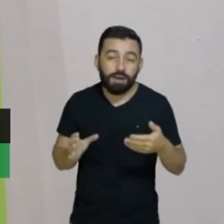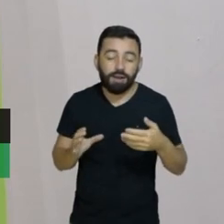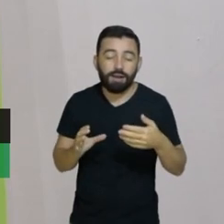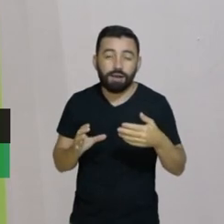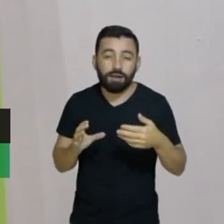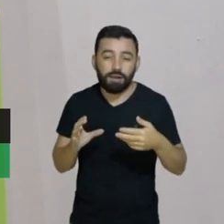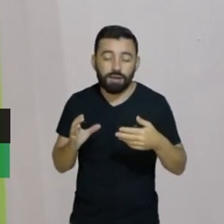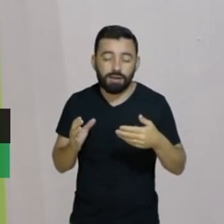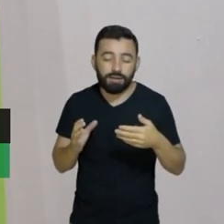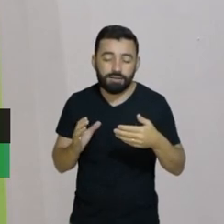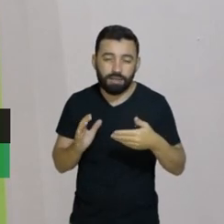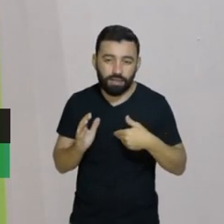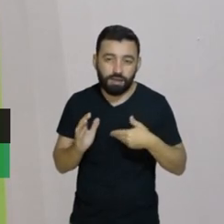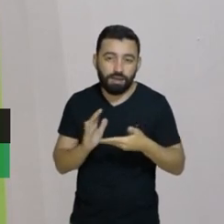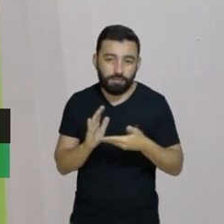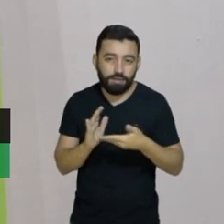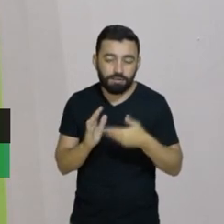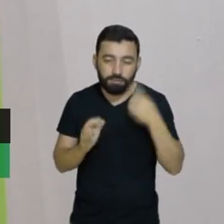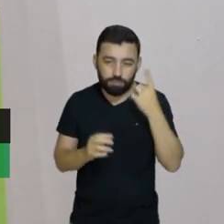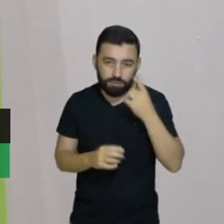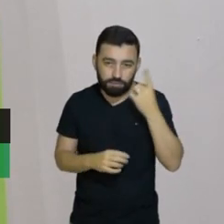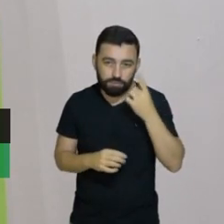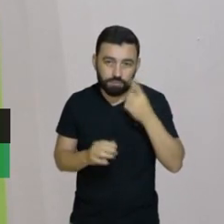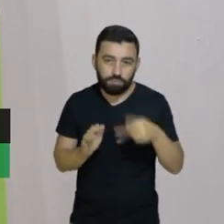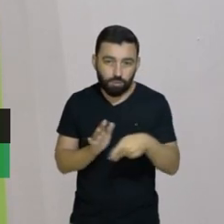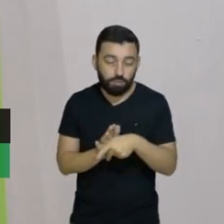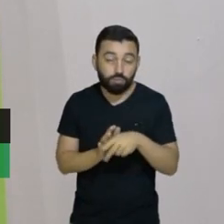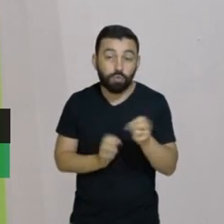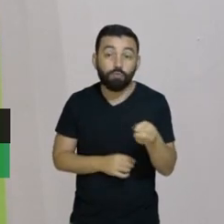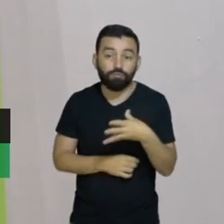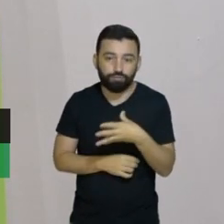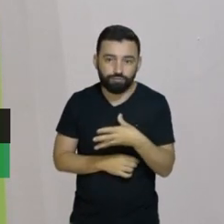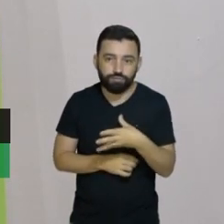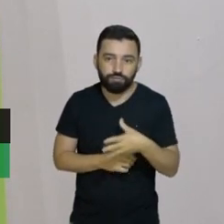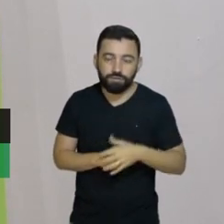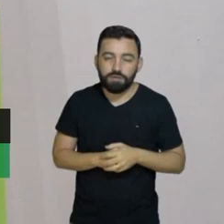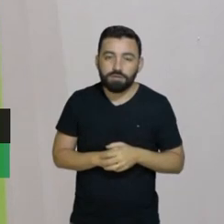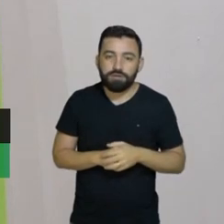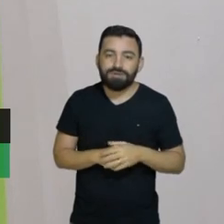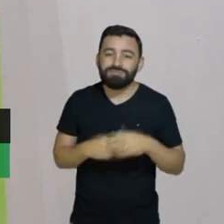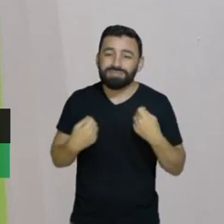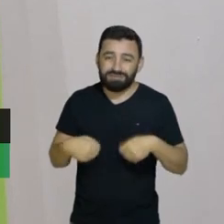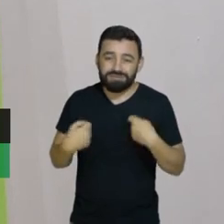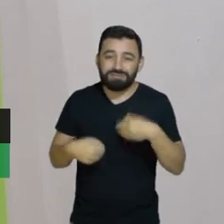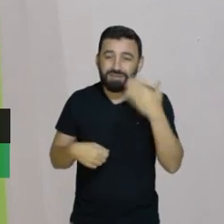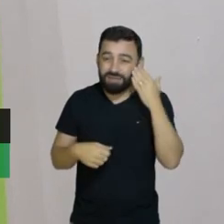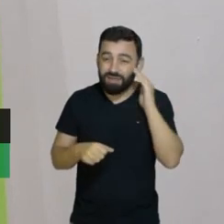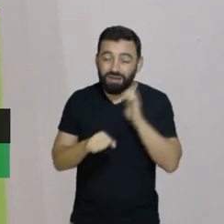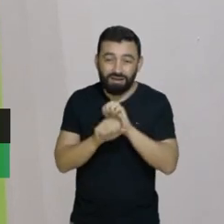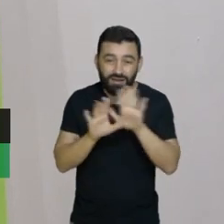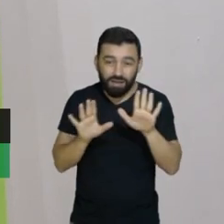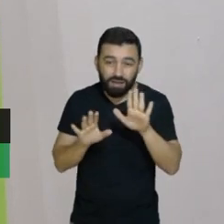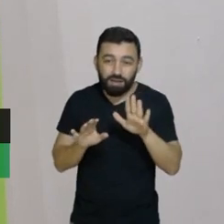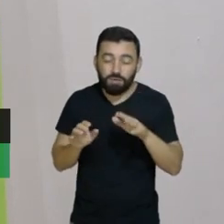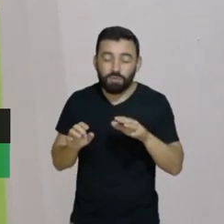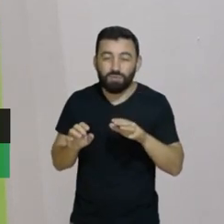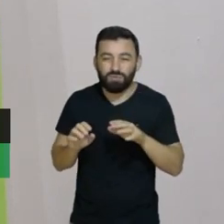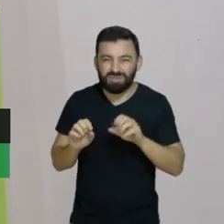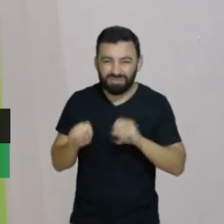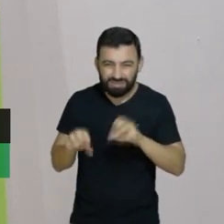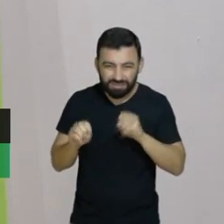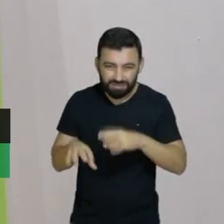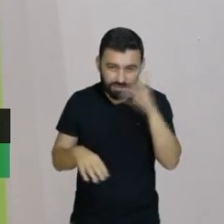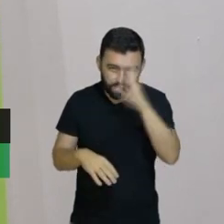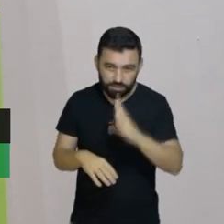vista dos deputados do Partido Novo. Mas a gente precisa entender que no nosso Plano Nacional de Educação, nas